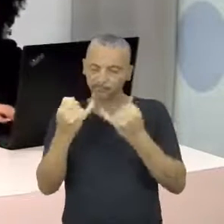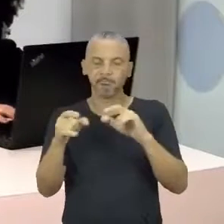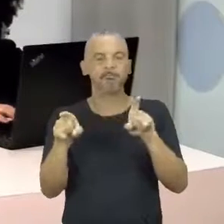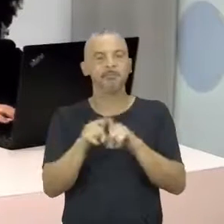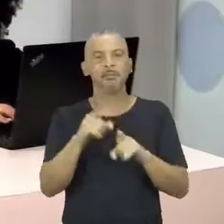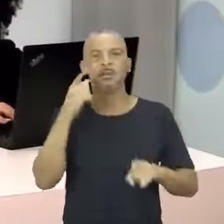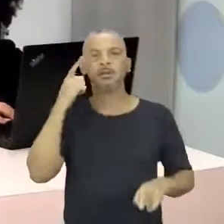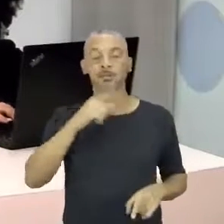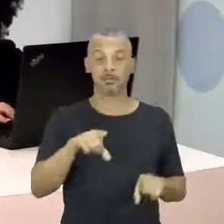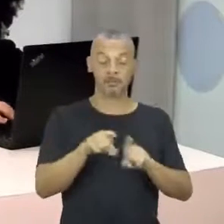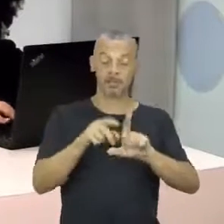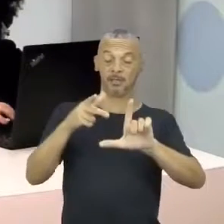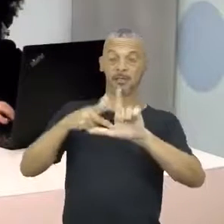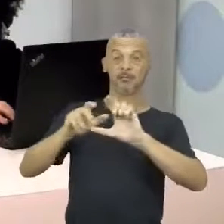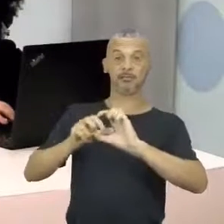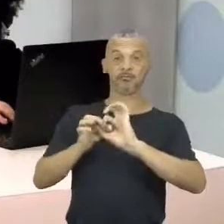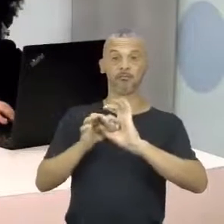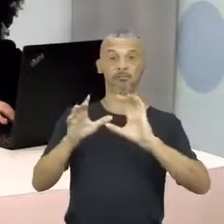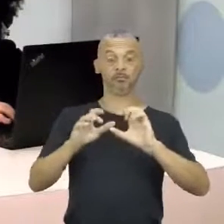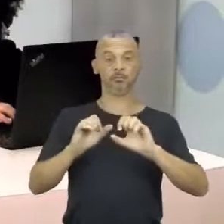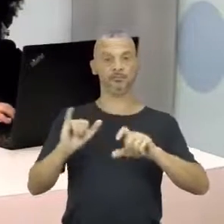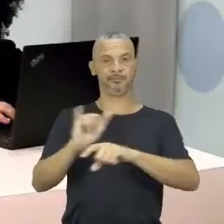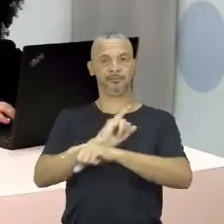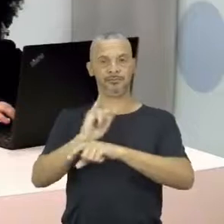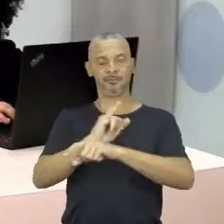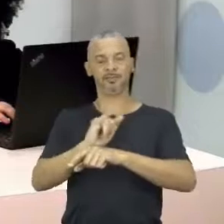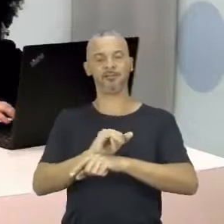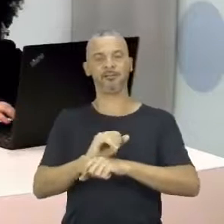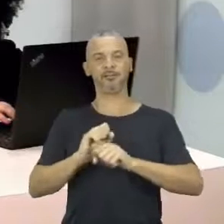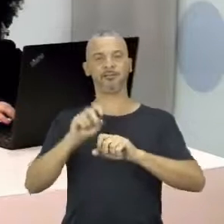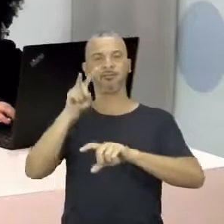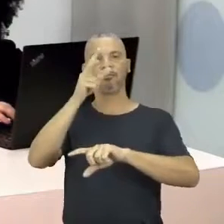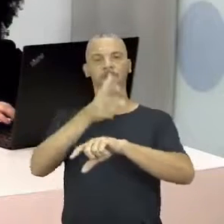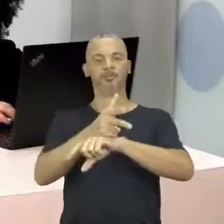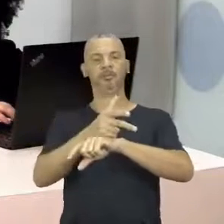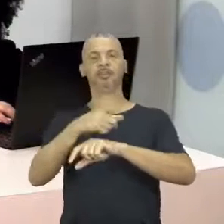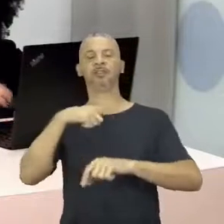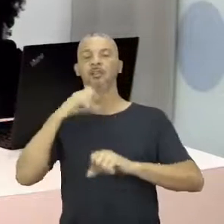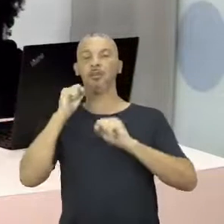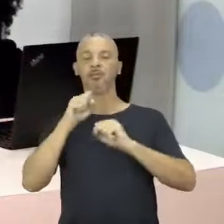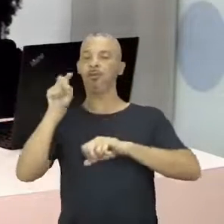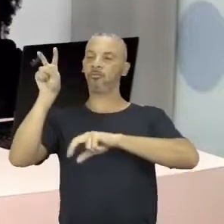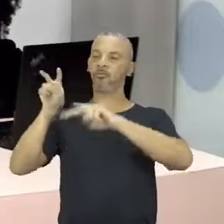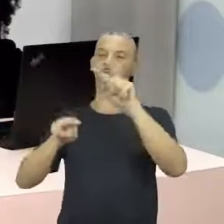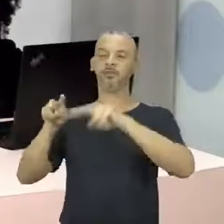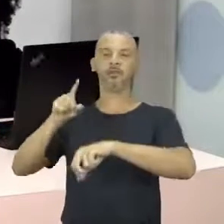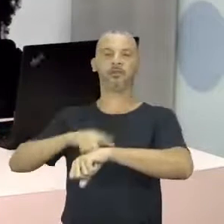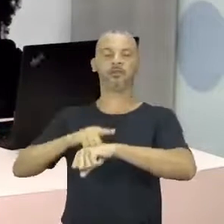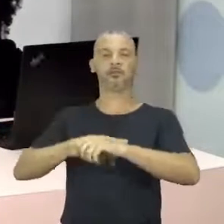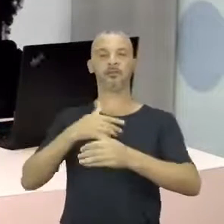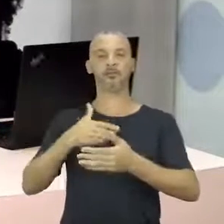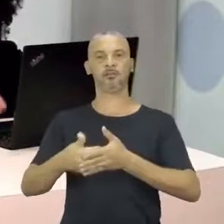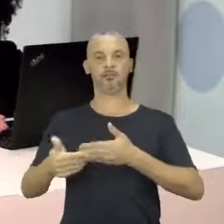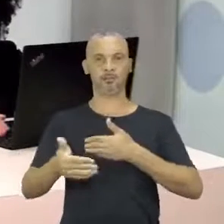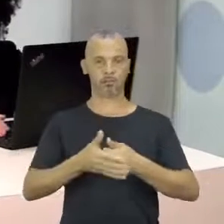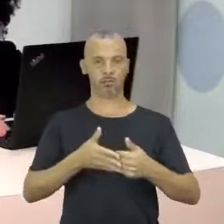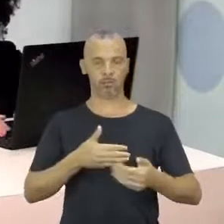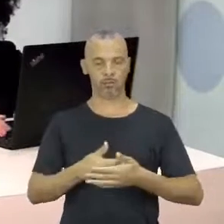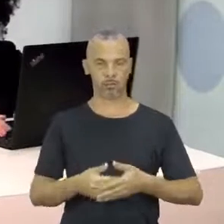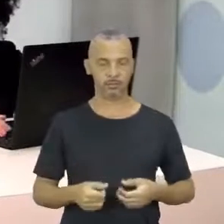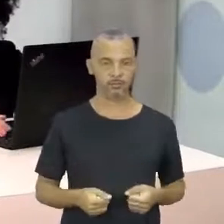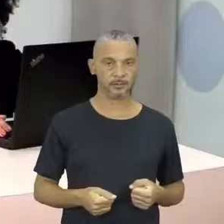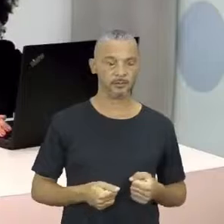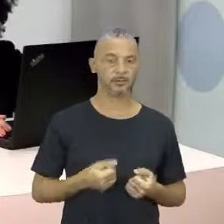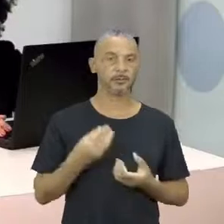Essa live também vai ficar disponível no YouTube, porque ela para que você possa consultá-la a qualquer momento. Então a gente vai falar agora como fazer